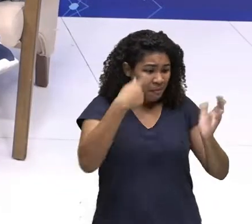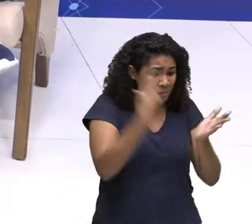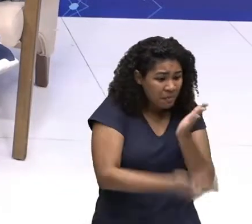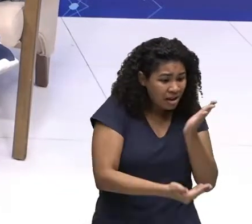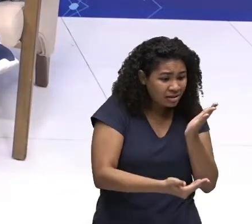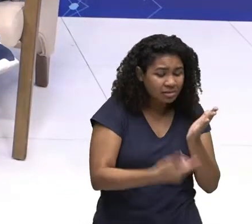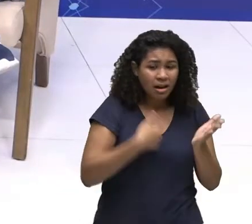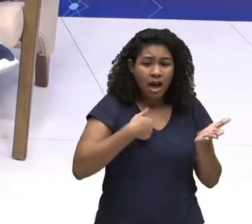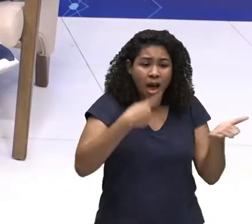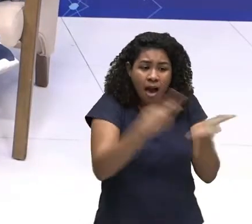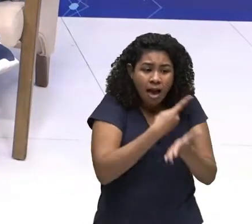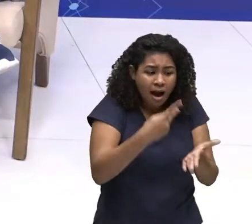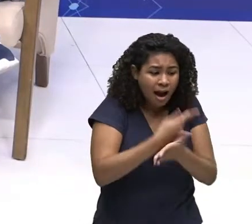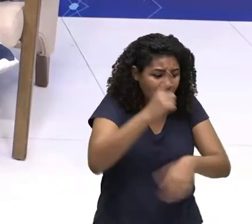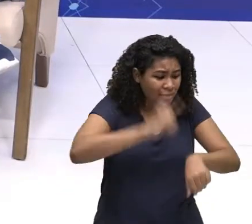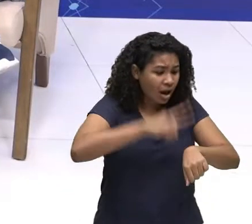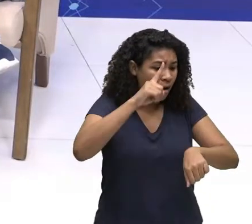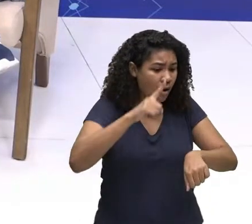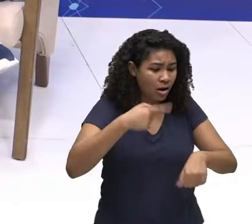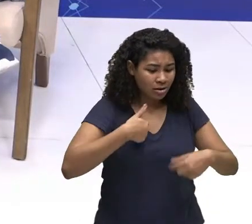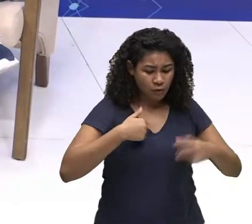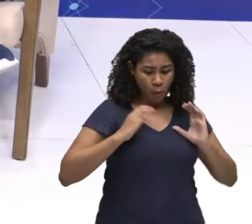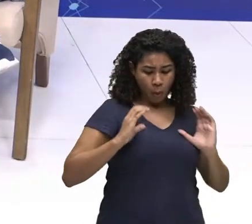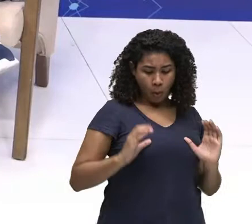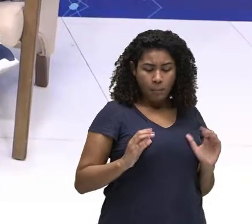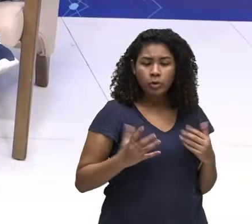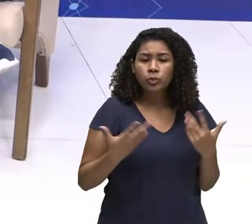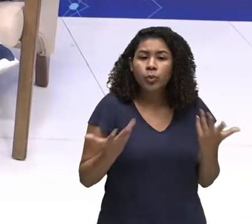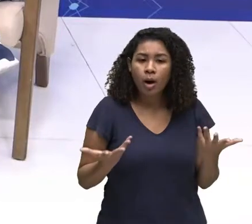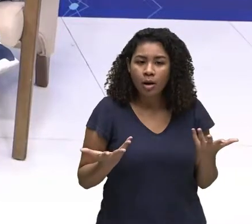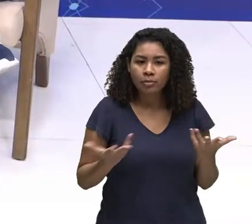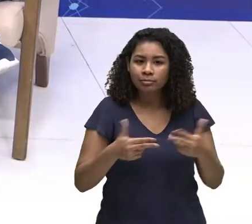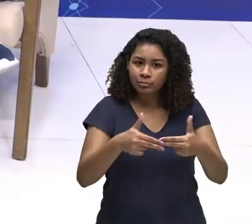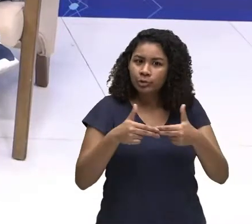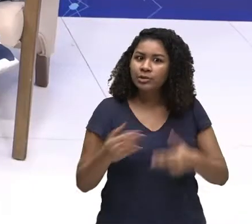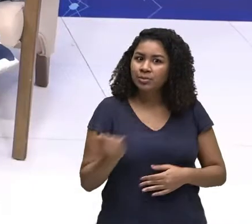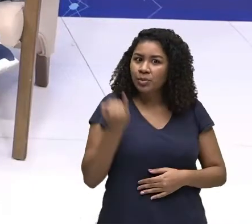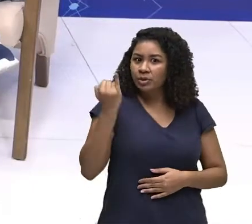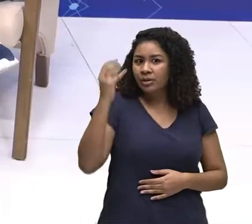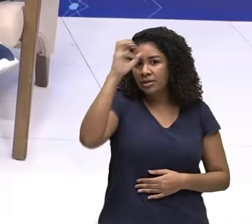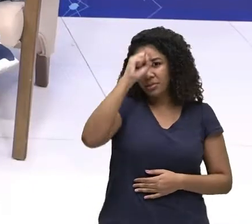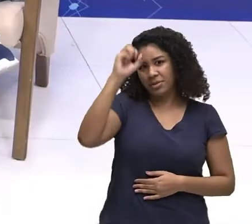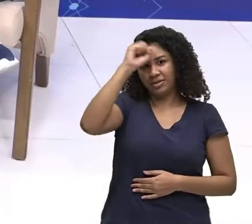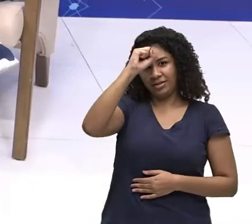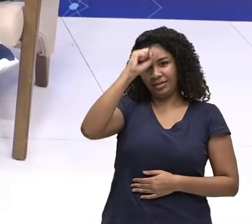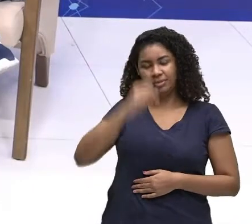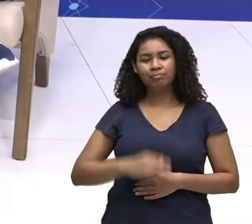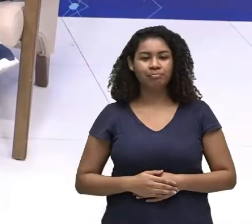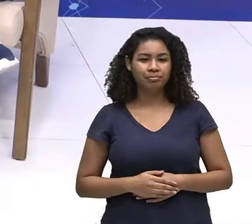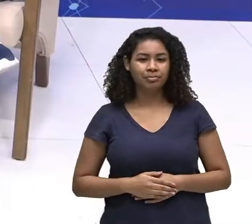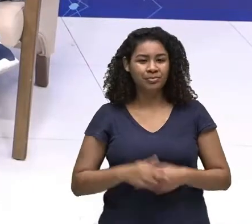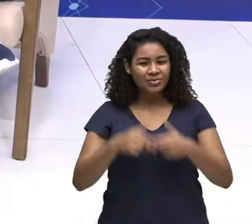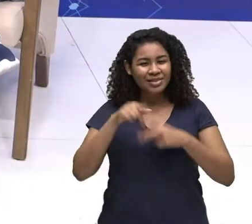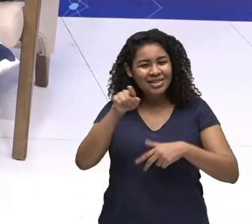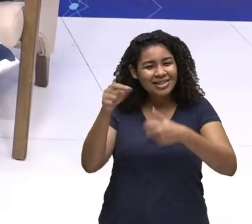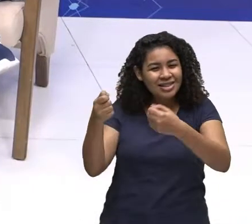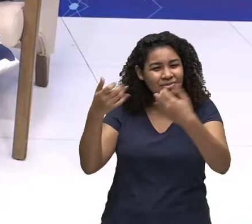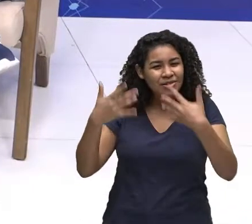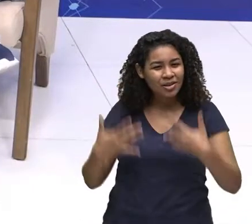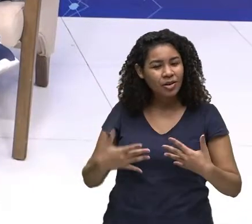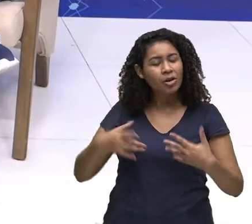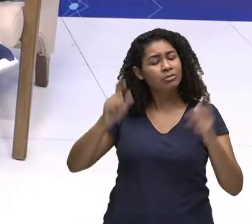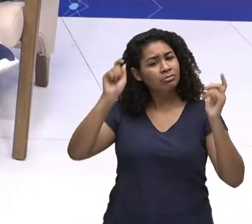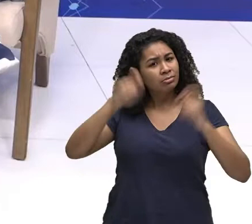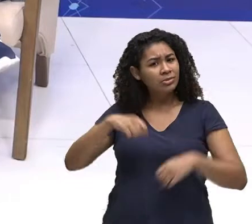diante desse perder. Então é algo muito importante. E como você disse, ele traz para a gente um ensinamento para a